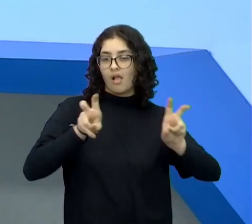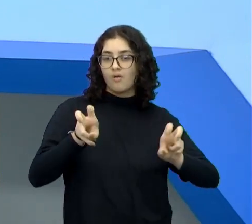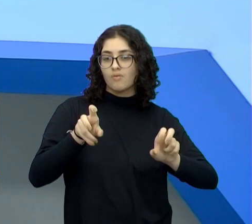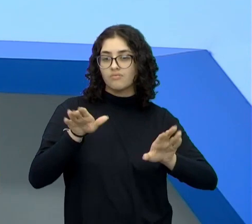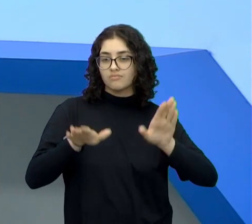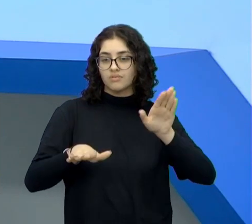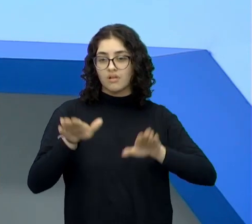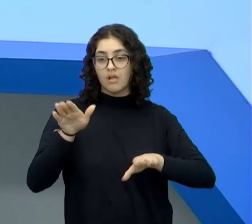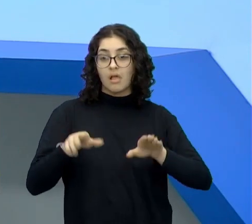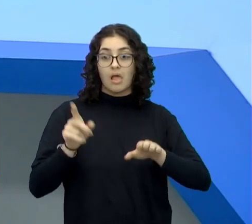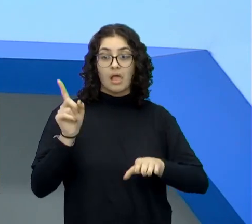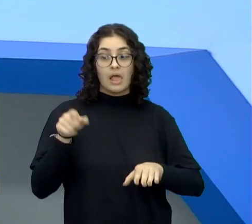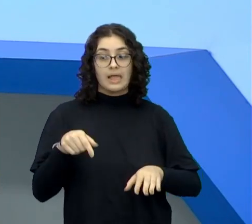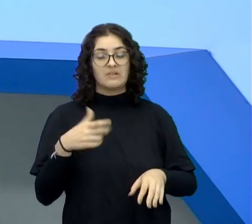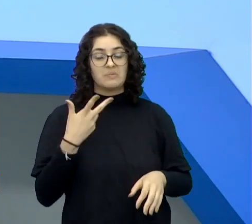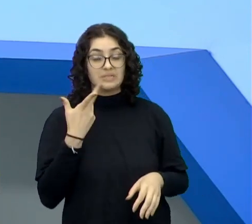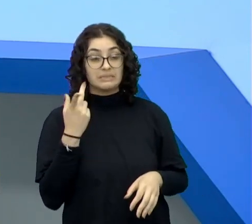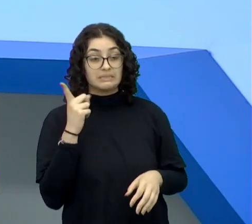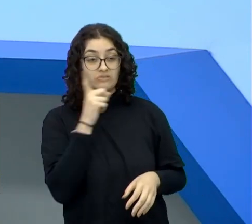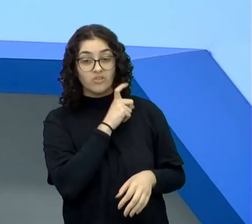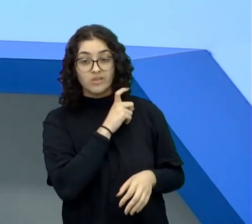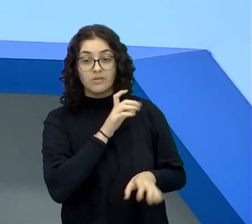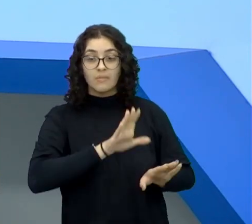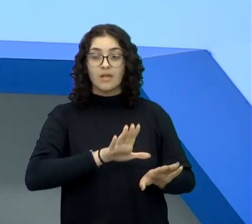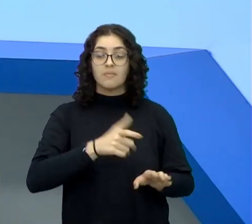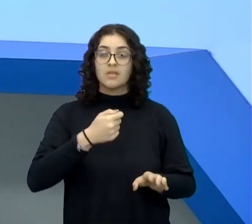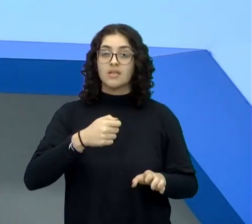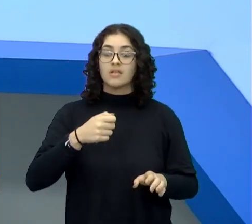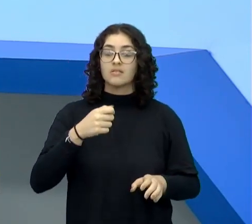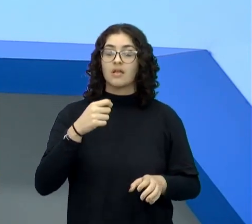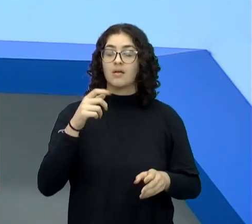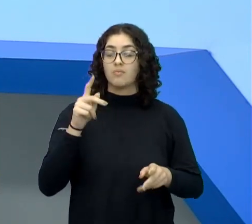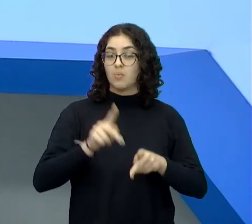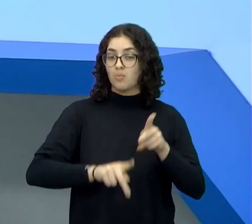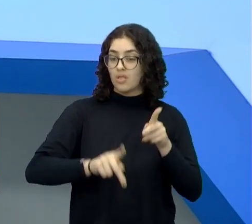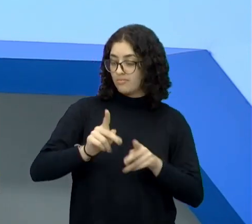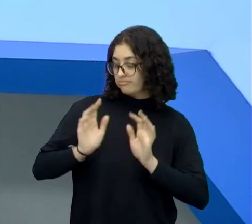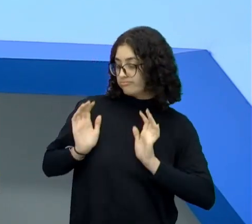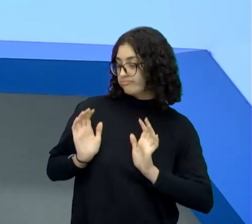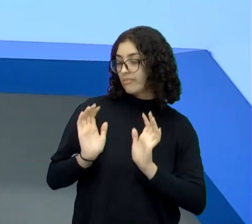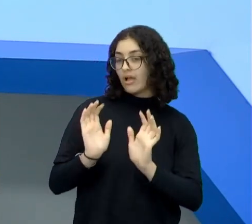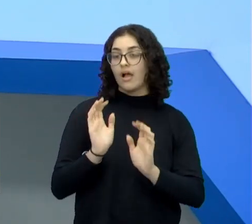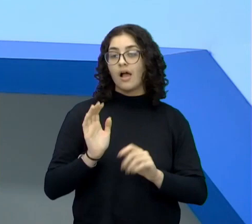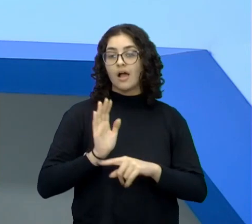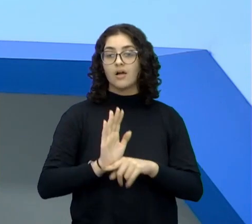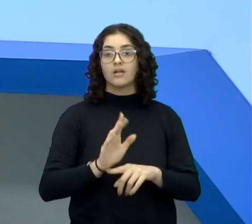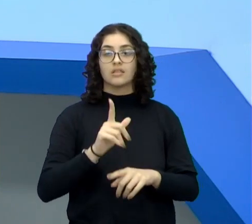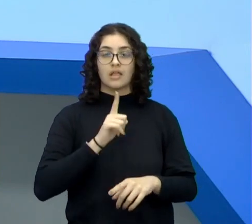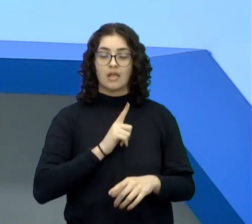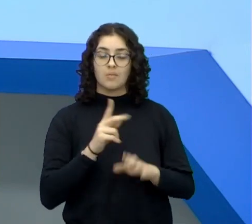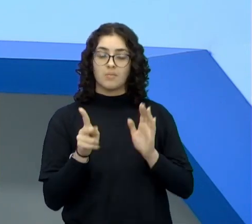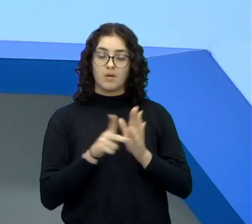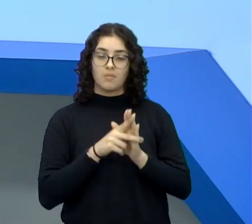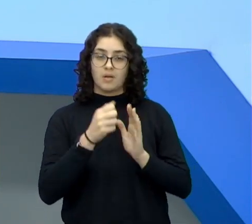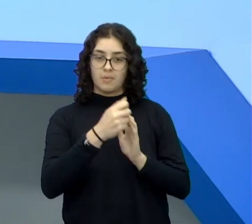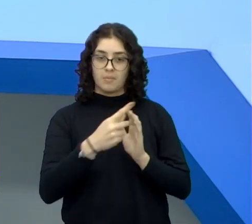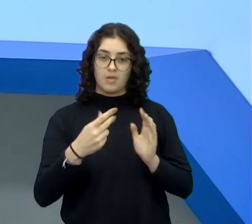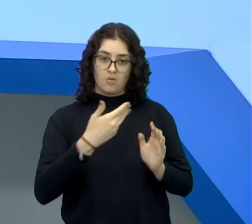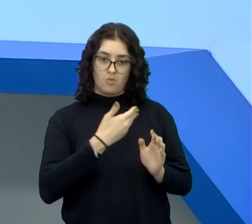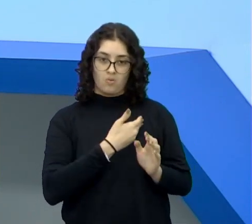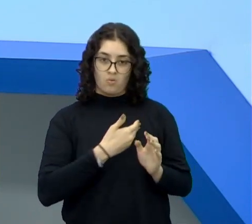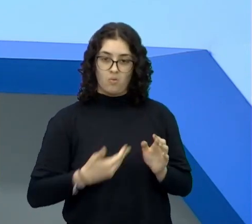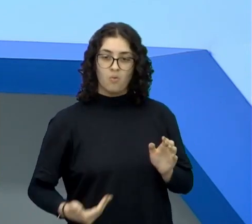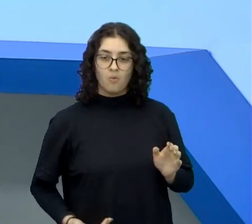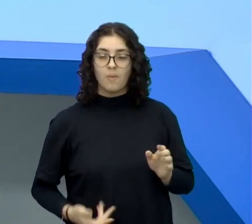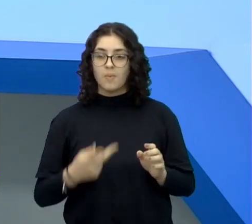muitas vezes é polêmico e que seria necessária a ajuda da população. Então, existe até um aplicativo do governo onde as pessoas elas